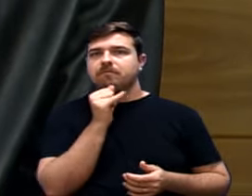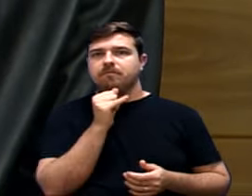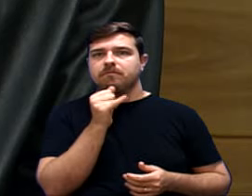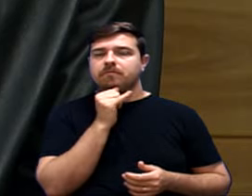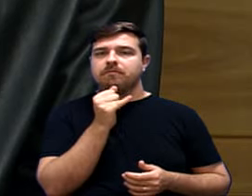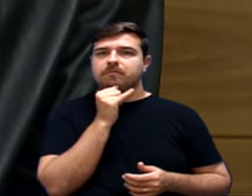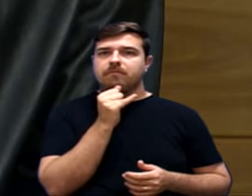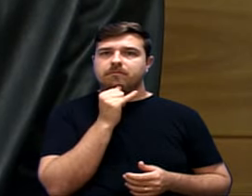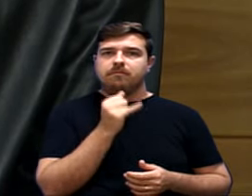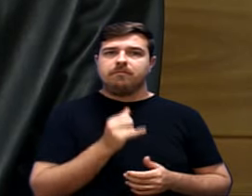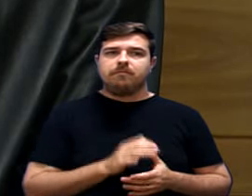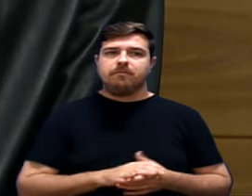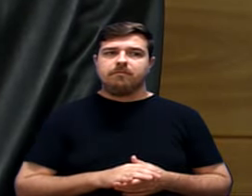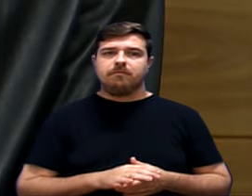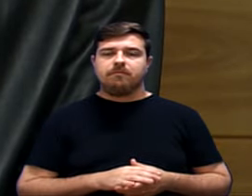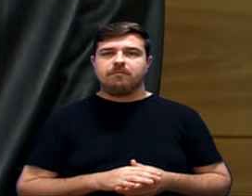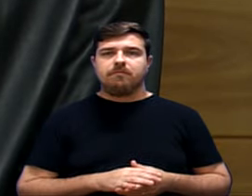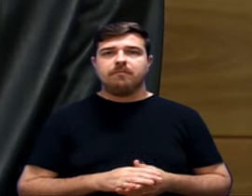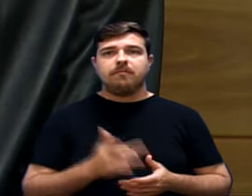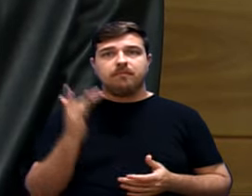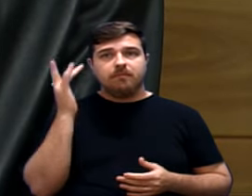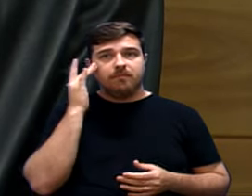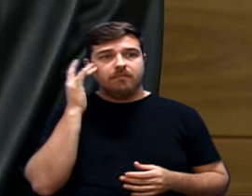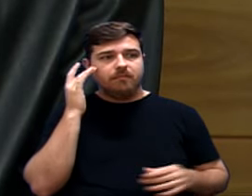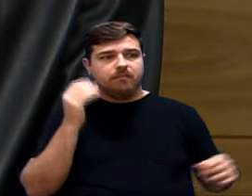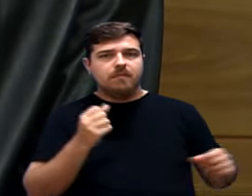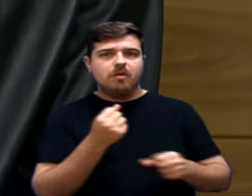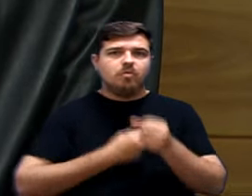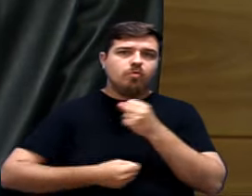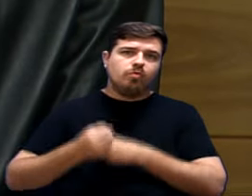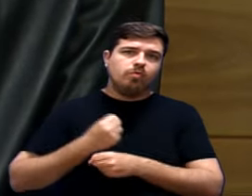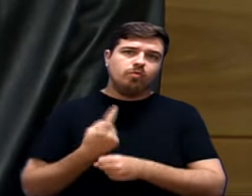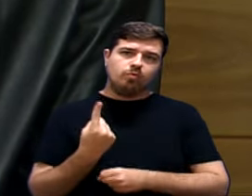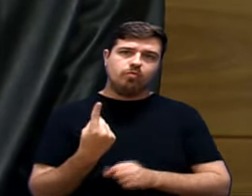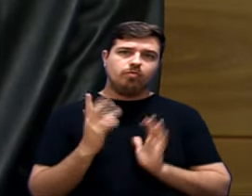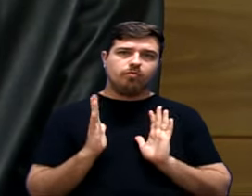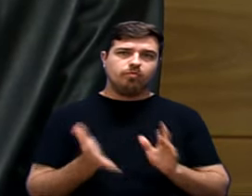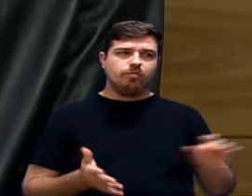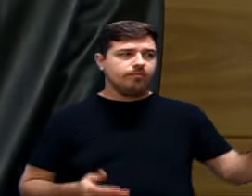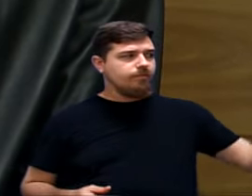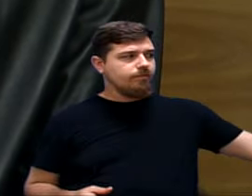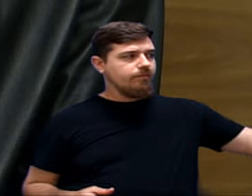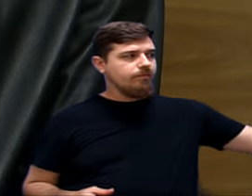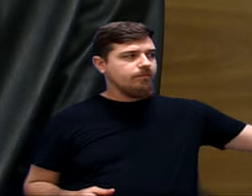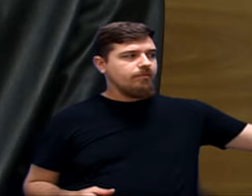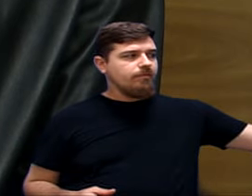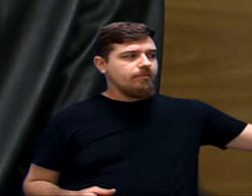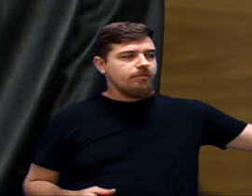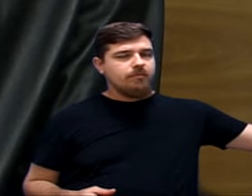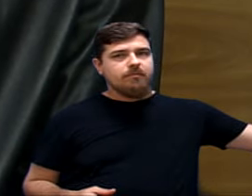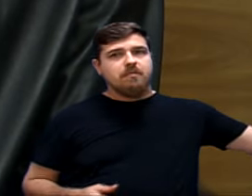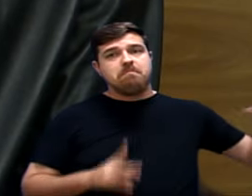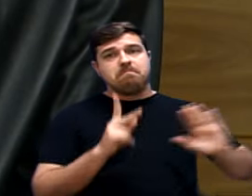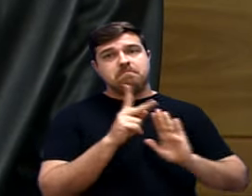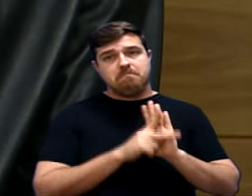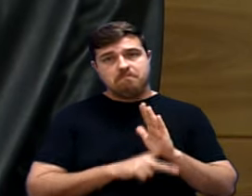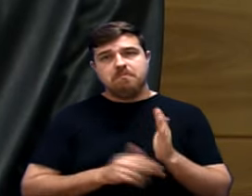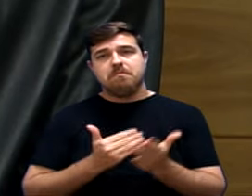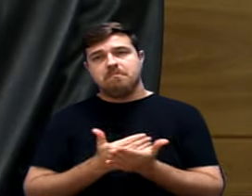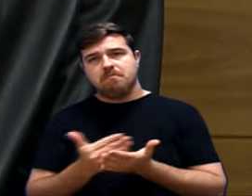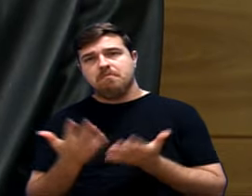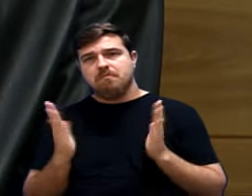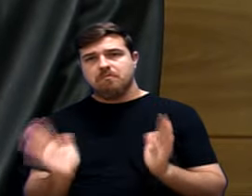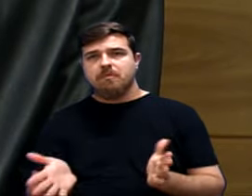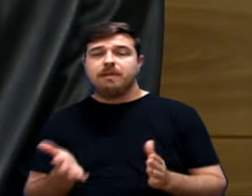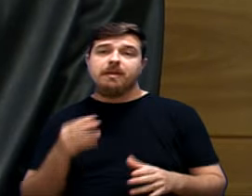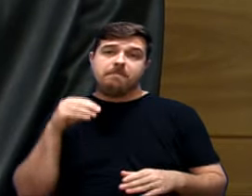eu eu acho que acho que o maur acho que foi faz um ano né que você esse esse esse esse projeto já tá lá no Dr a gente não conseguiu aprovar